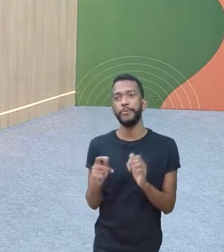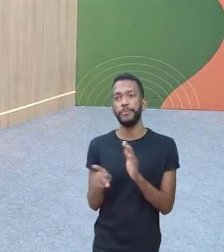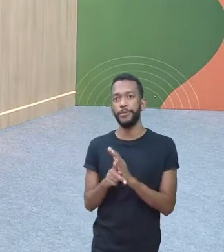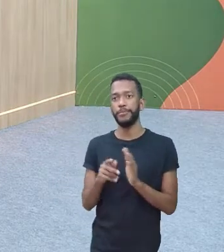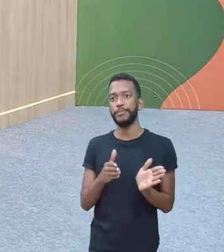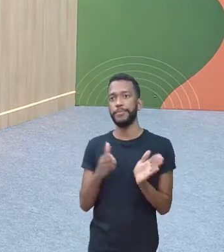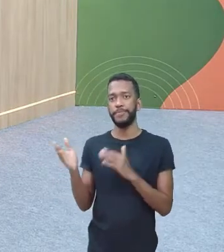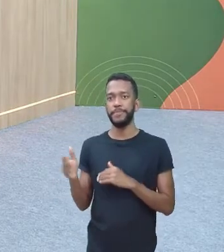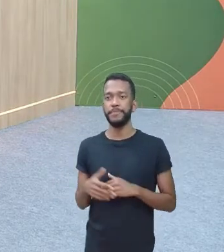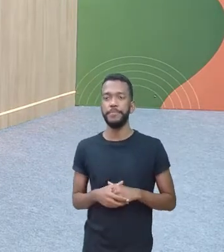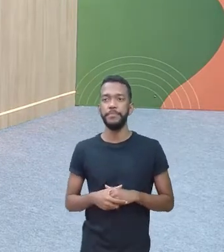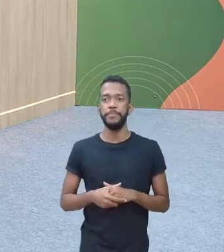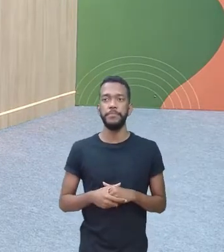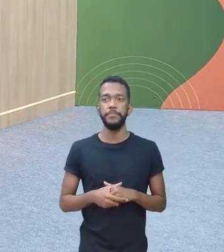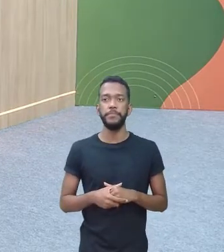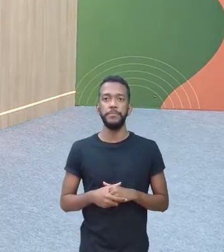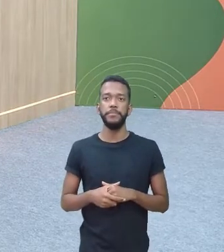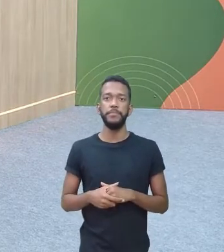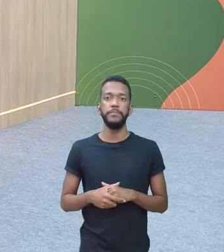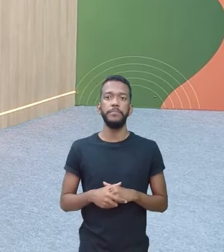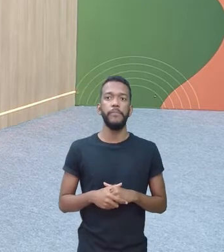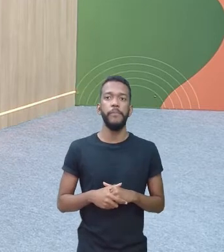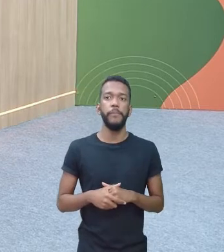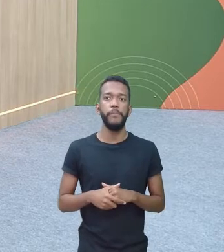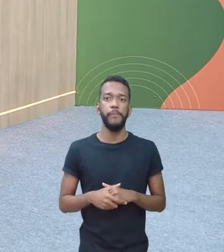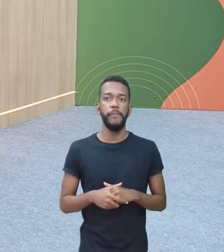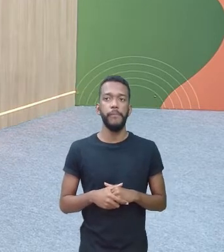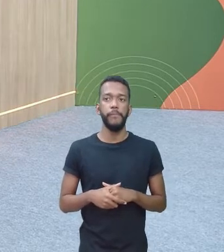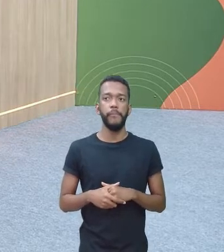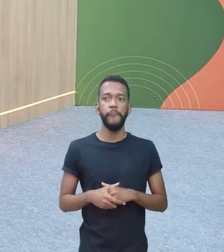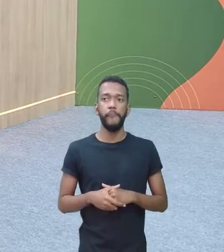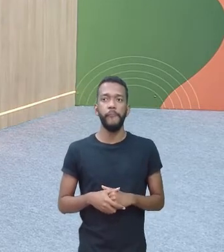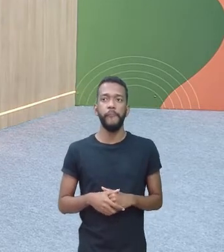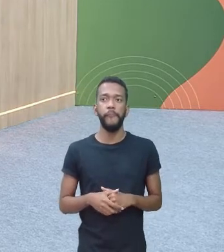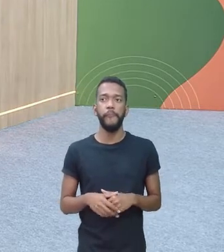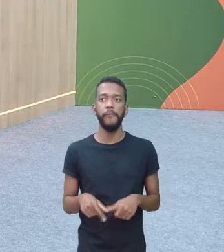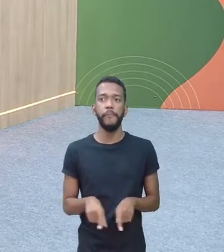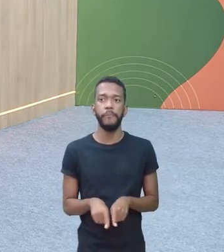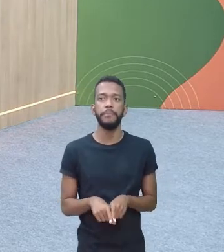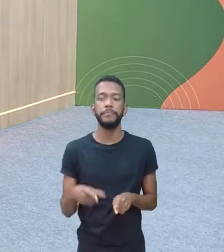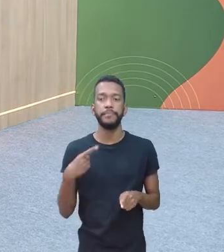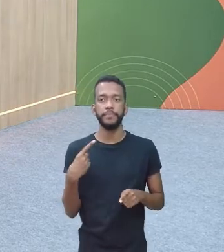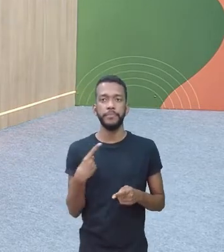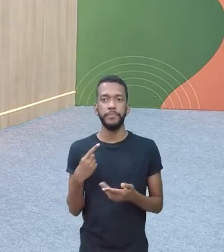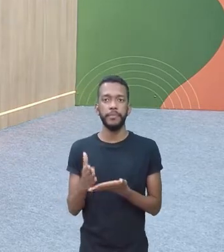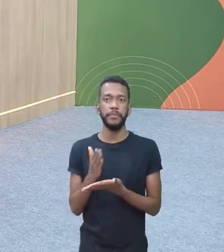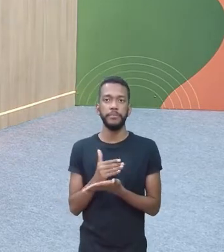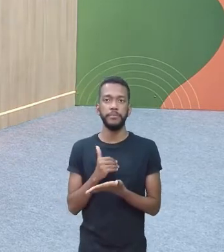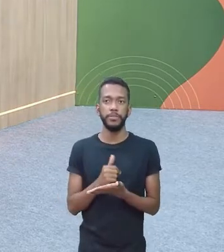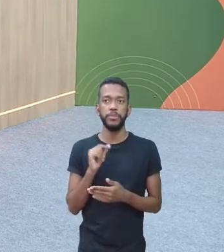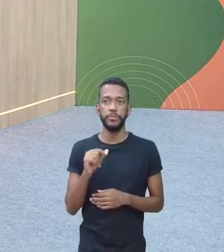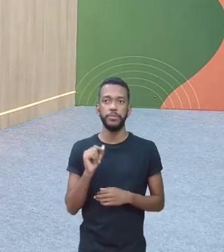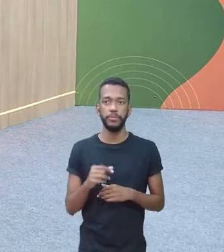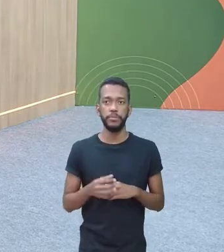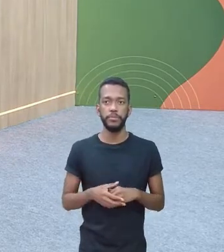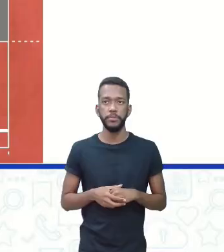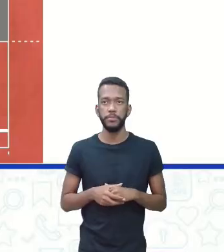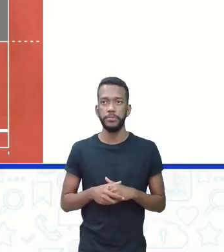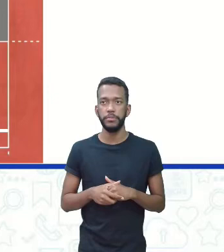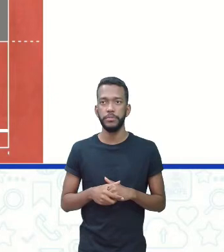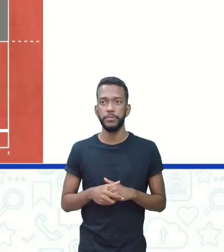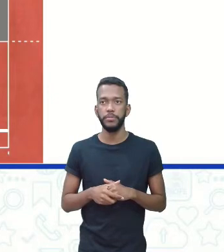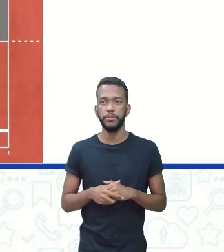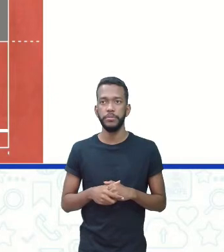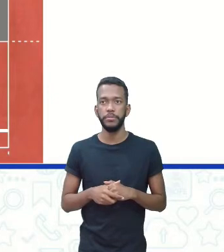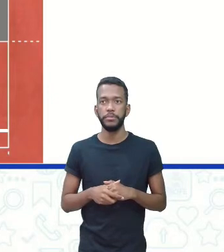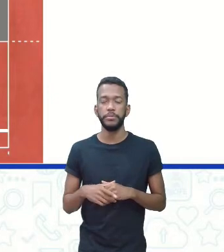também. E aí a gente tem algumas divisões, né? Vocês podem ver, ó, toda essa